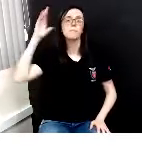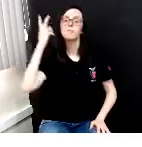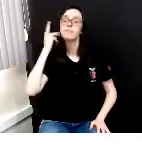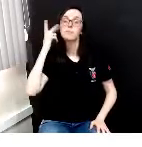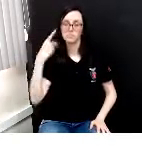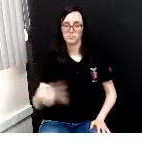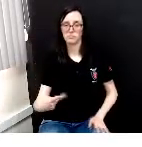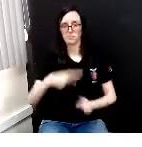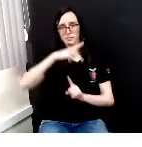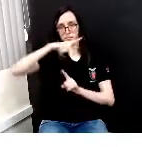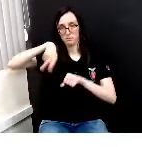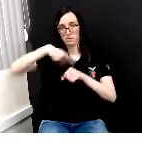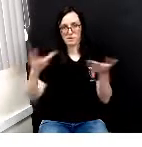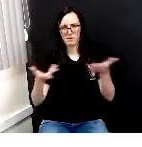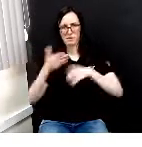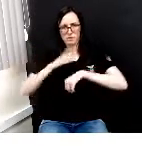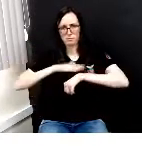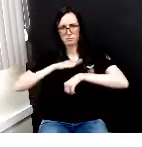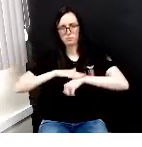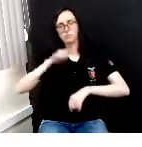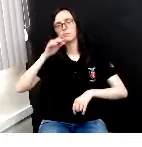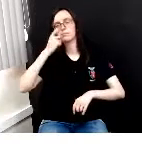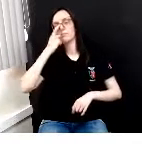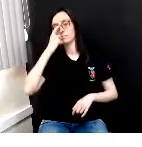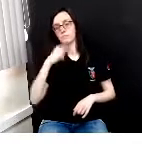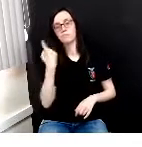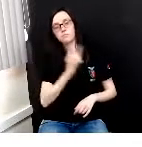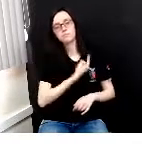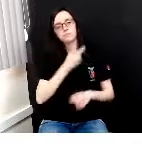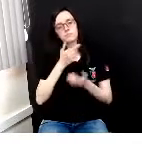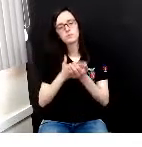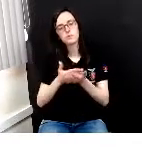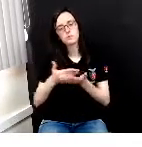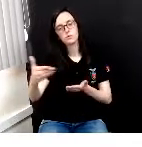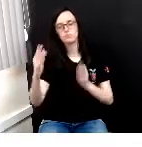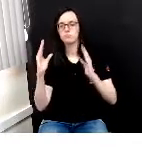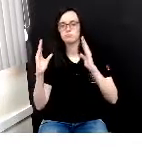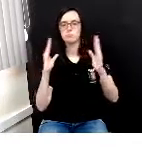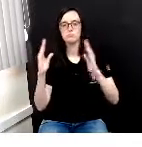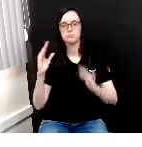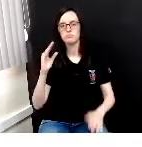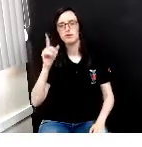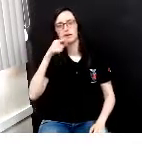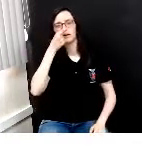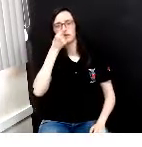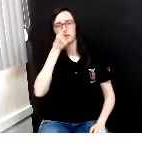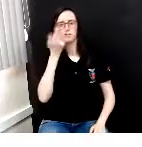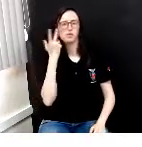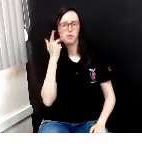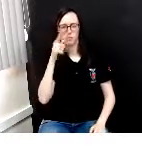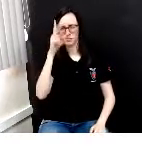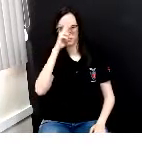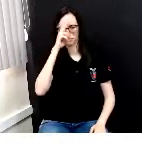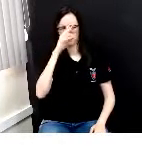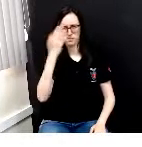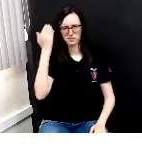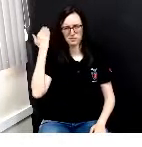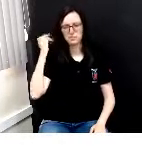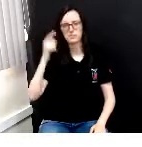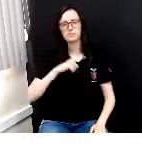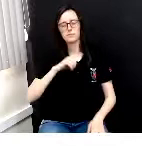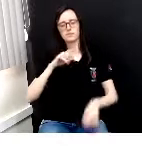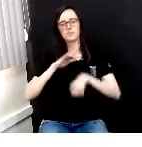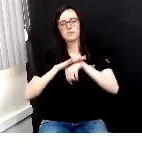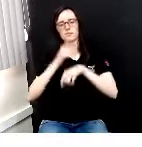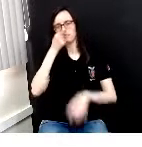nosso país, neste momento, estamos começando o período sazonal da gripe. Vocês se lembram da